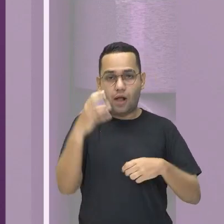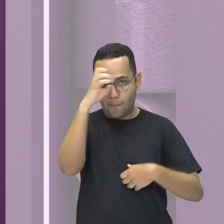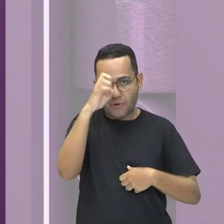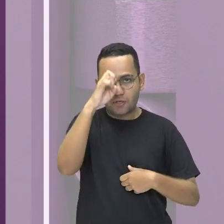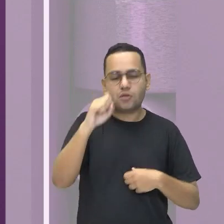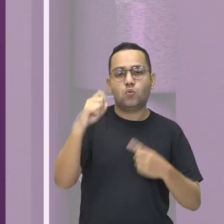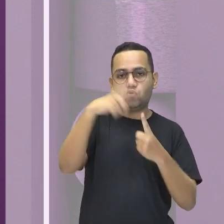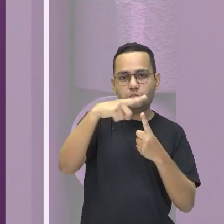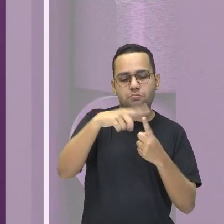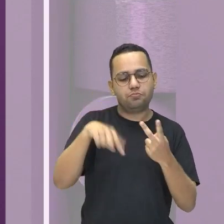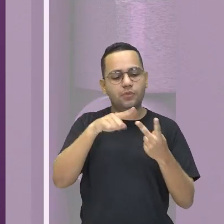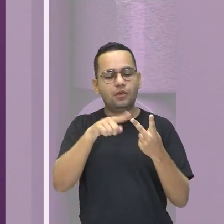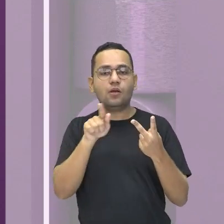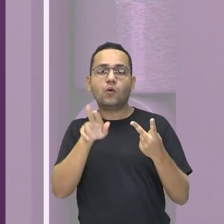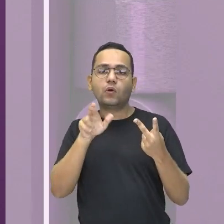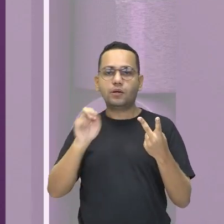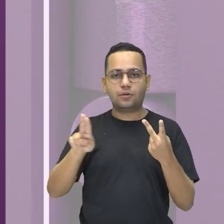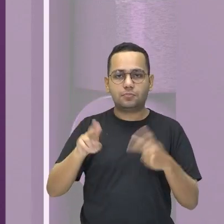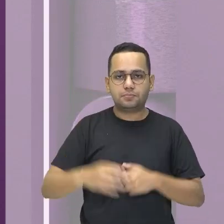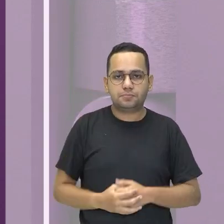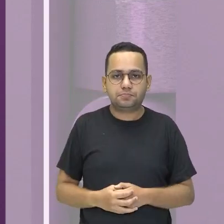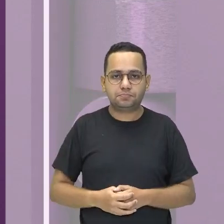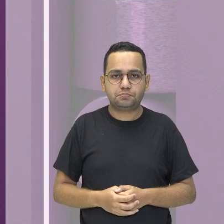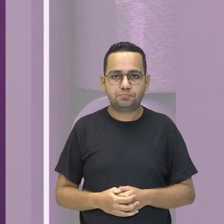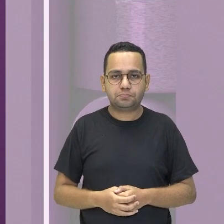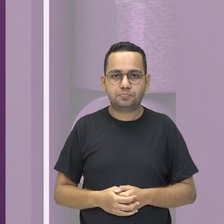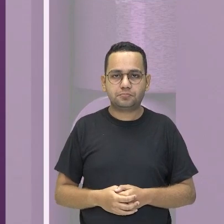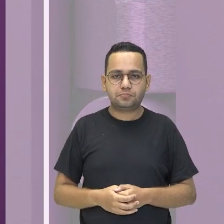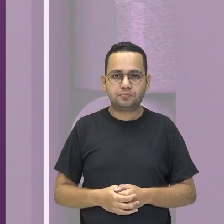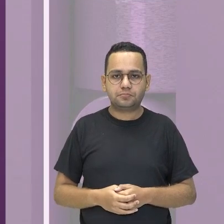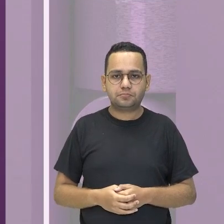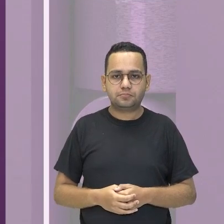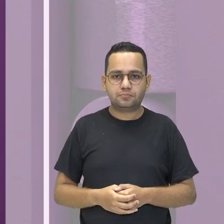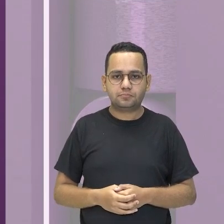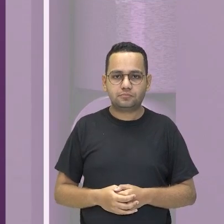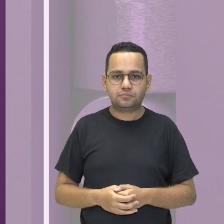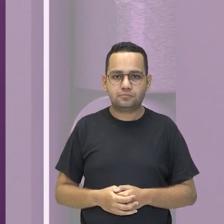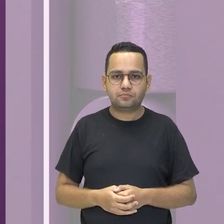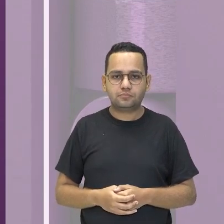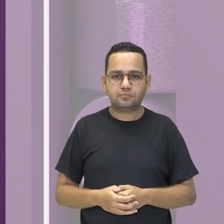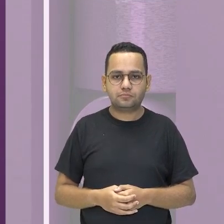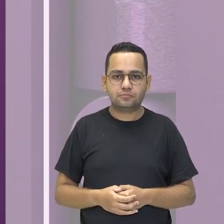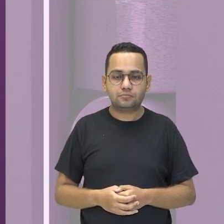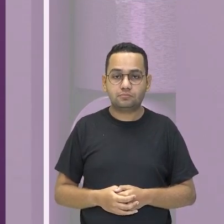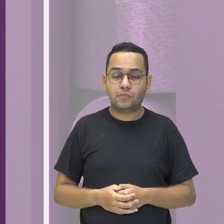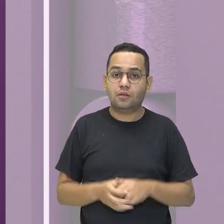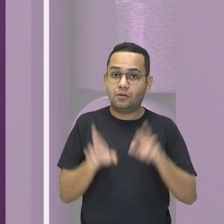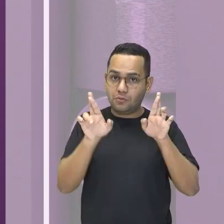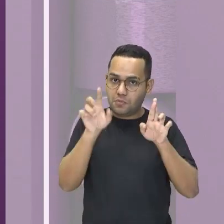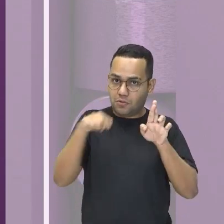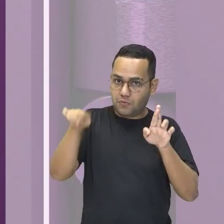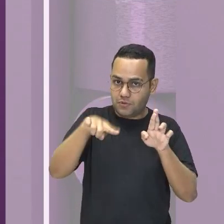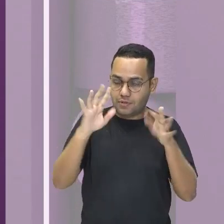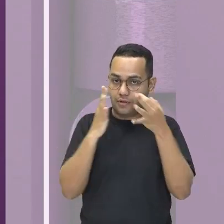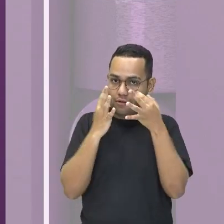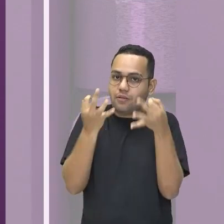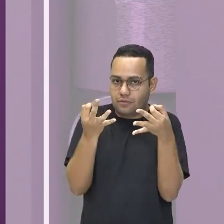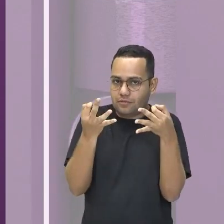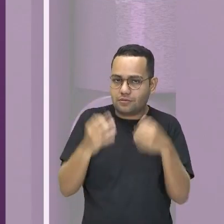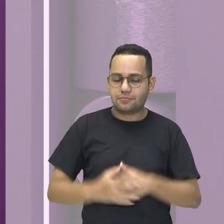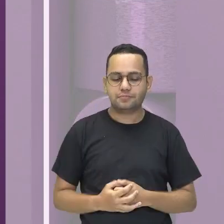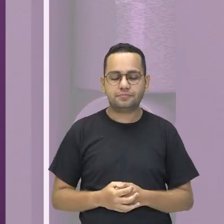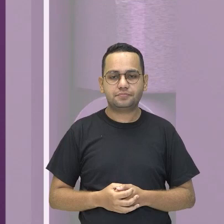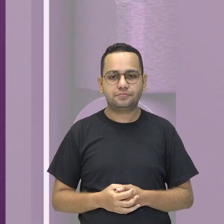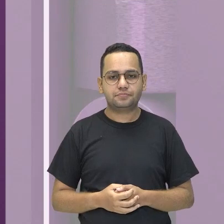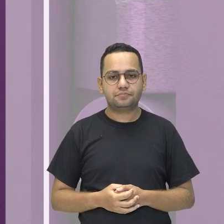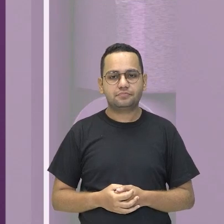os graus de um polinômio, tá ok? Então, espero que todos aí estejam bem animados para a nossa aula e você vai ter